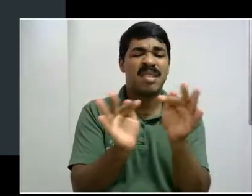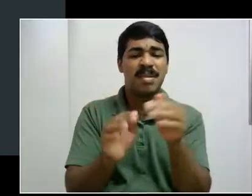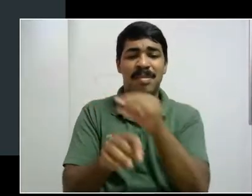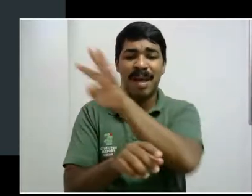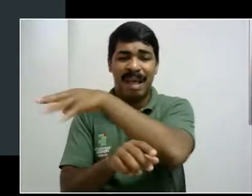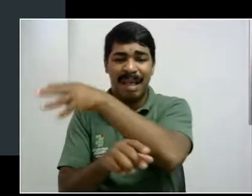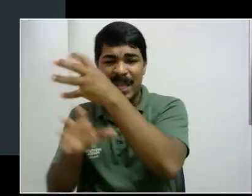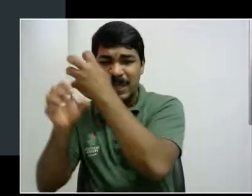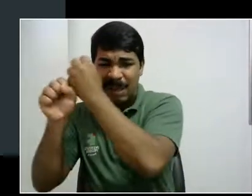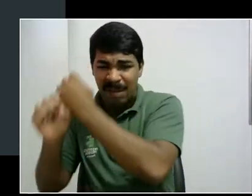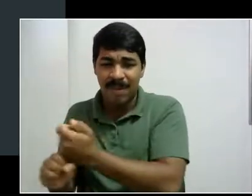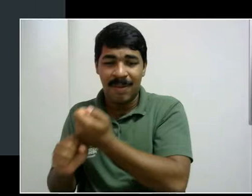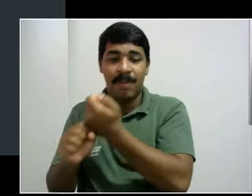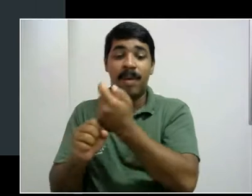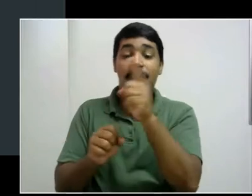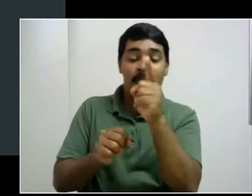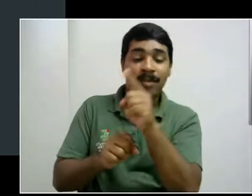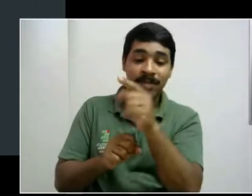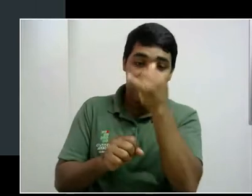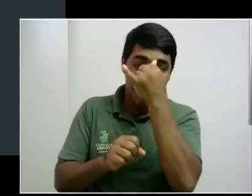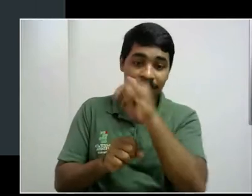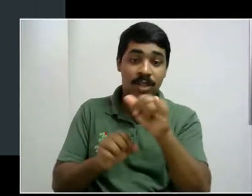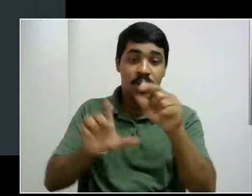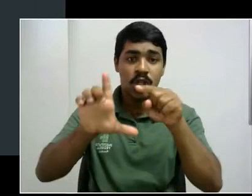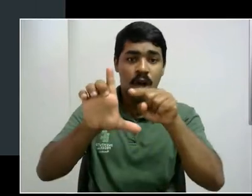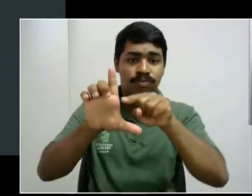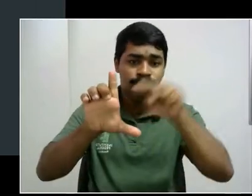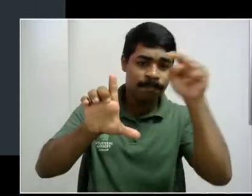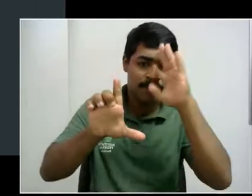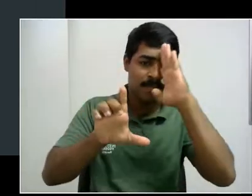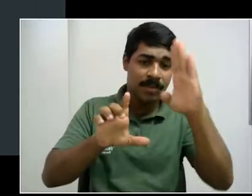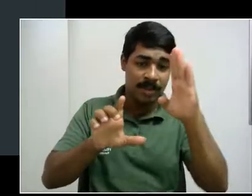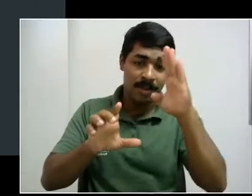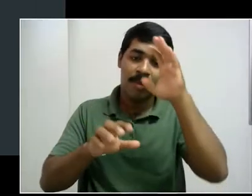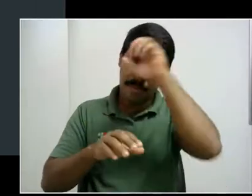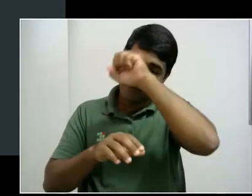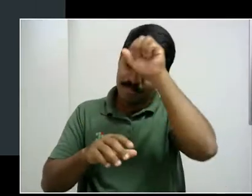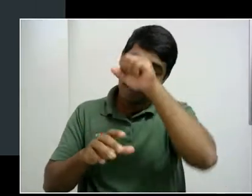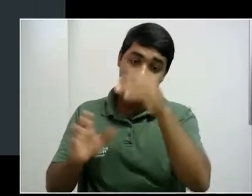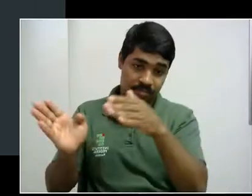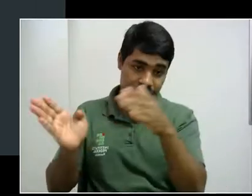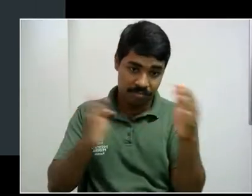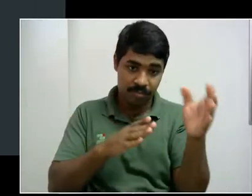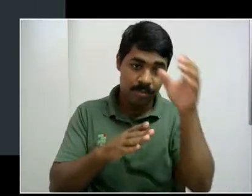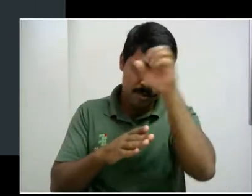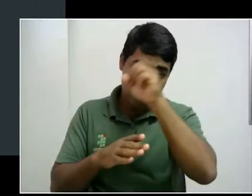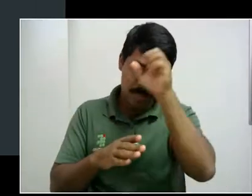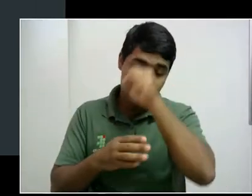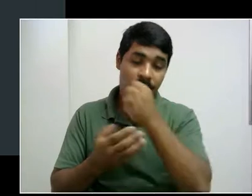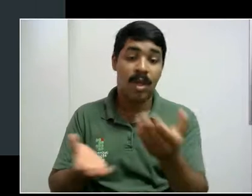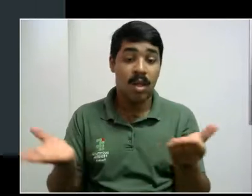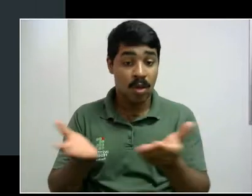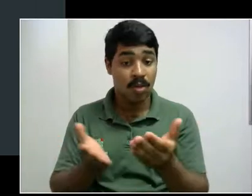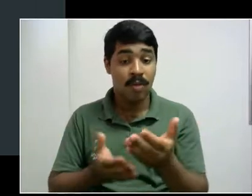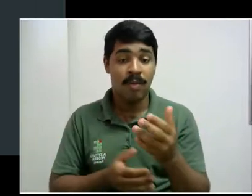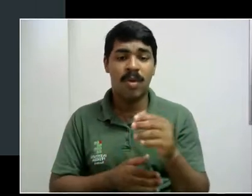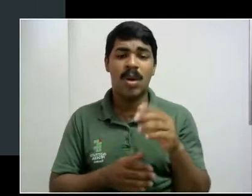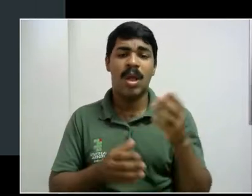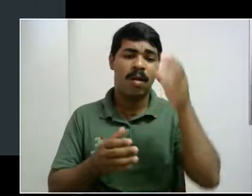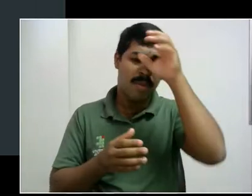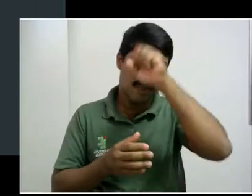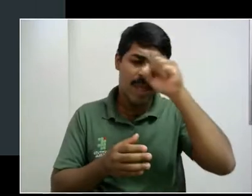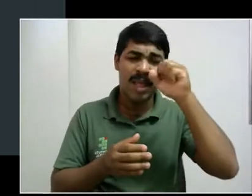tantos pontos. Né. A gente vai calcular somente os dois pontos importantes aí para a gente fazer esse gráfico, que são, para nós hoje nessa aula, são dois.